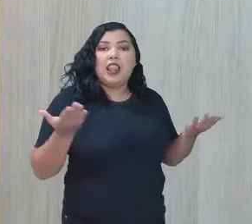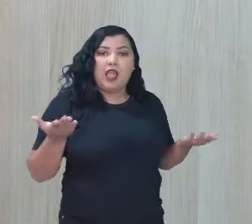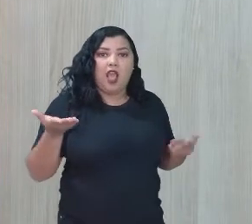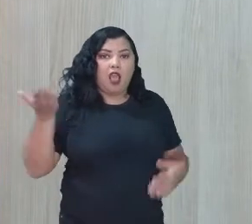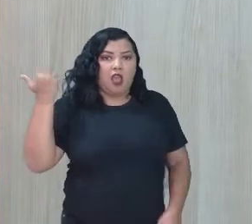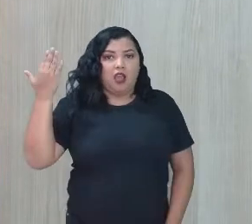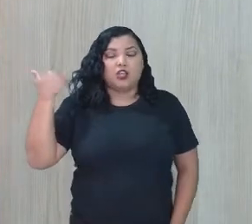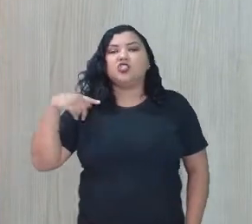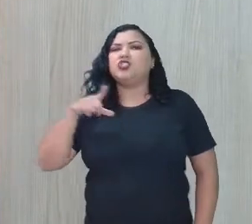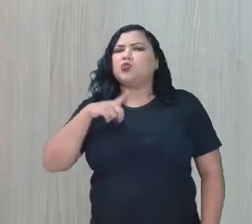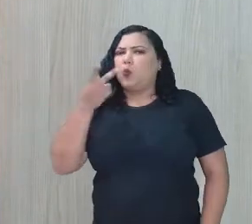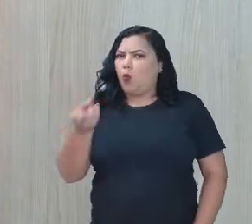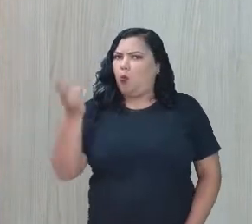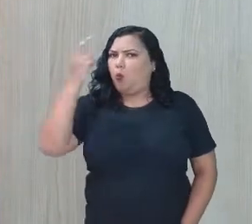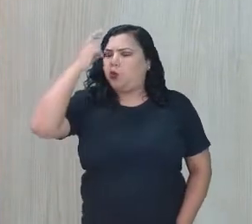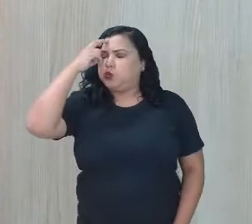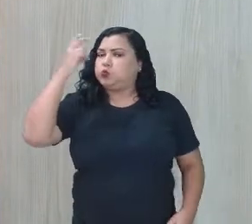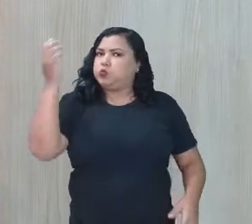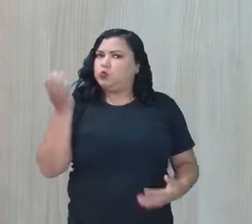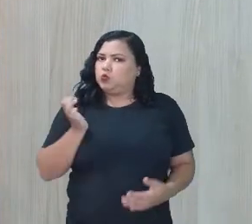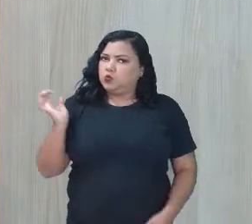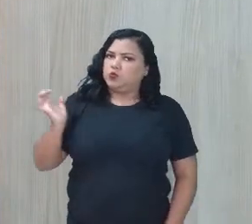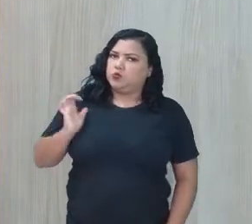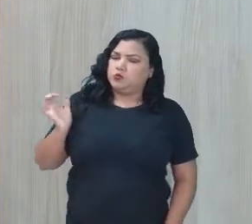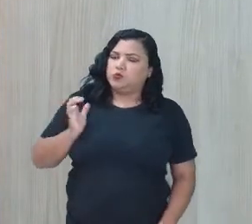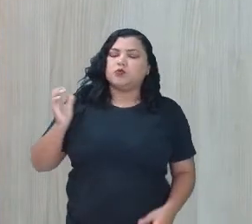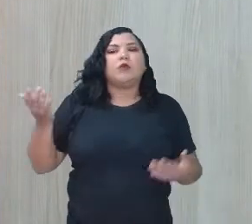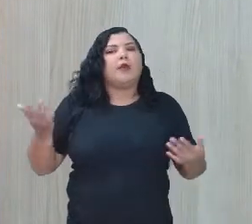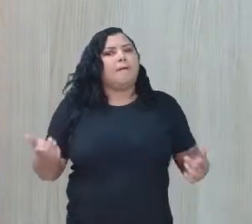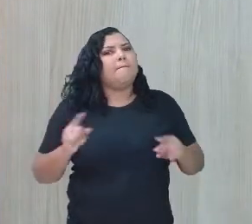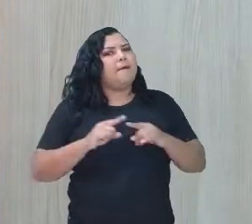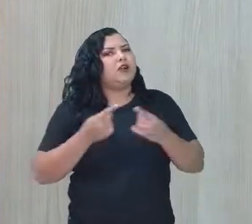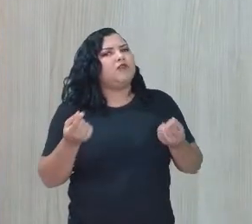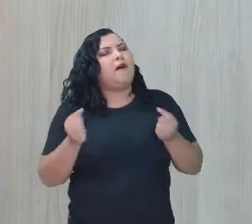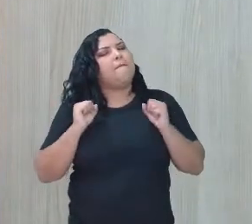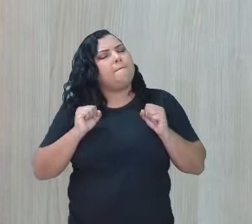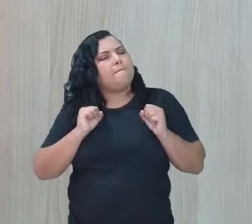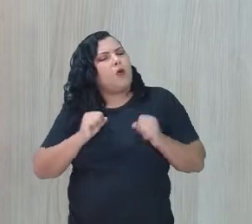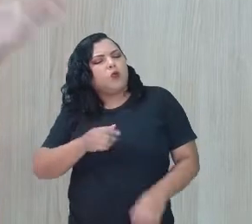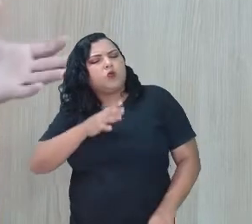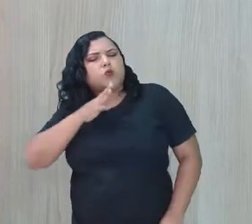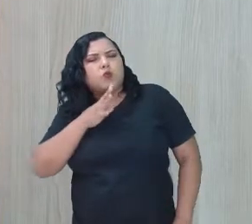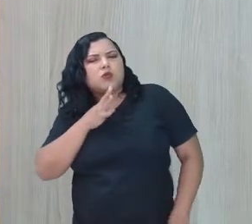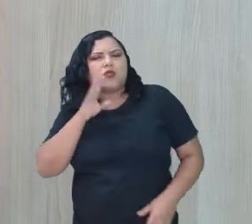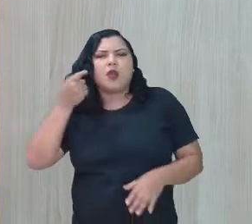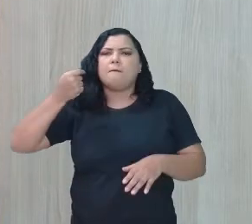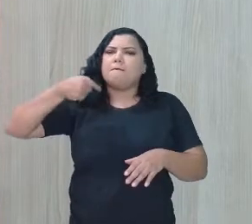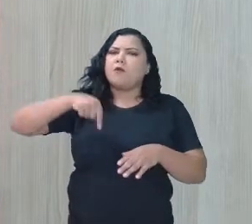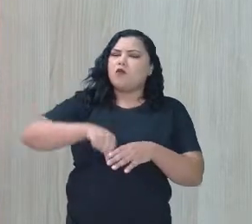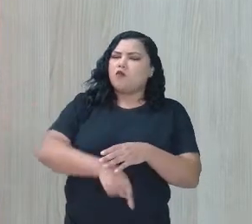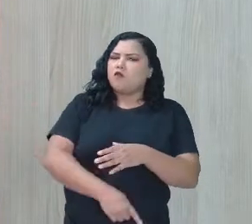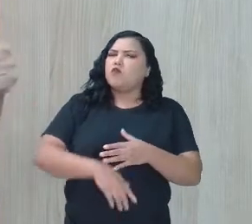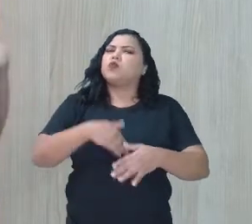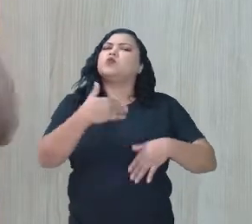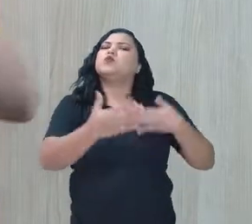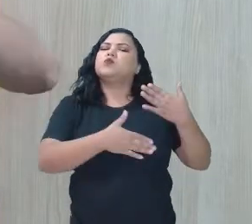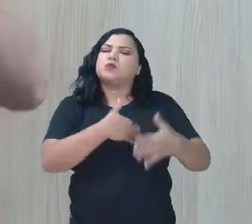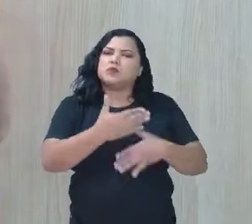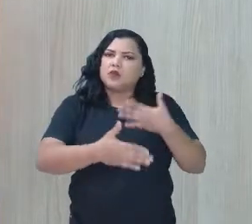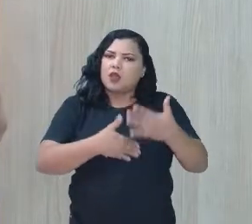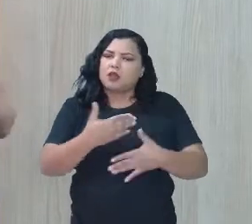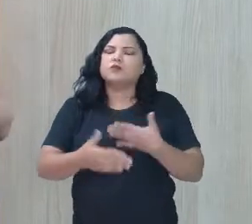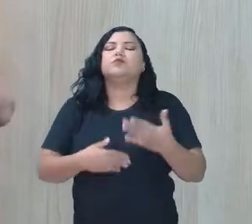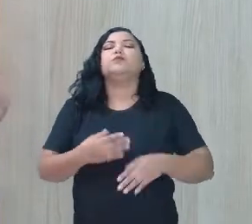também muito rica, né? Era um mundo diferente, mas a gente vai poder conhecer um pouco mais e também entrar na Idade Moderna, em que a gente tem